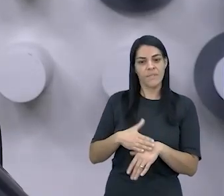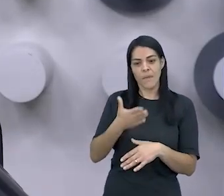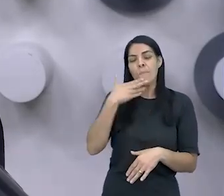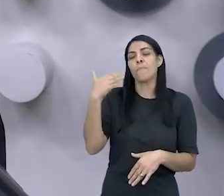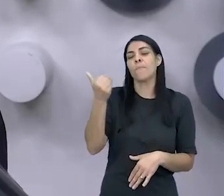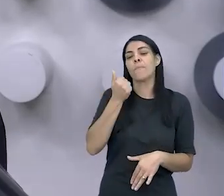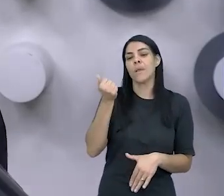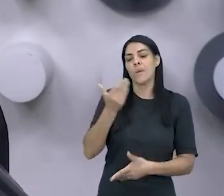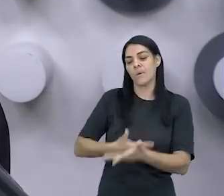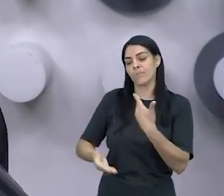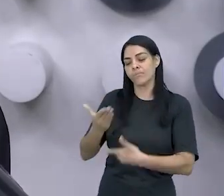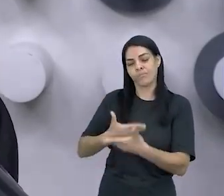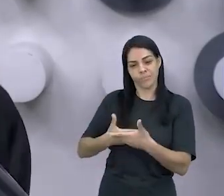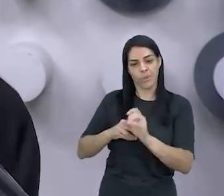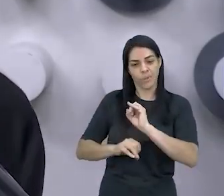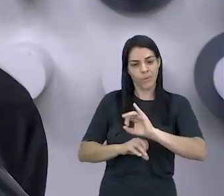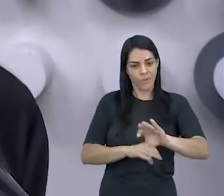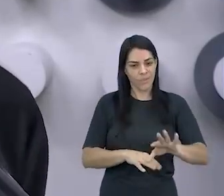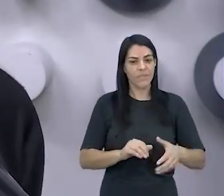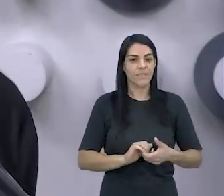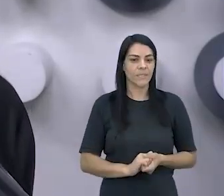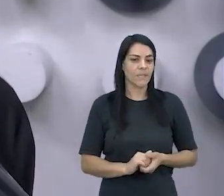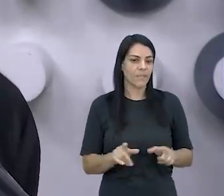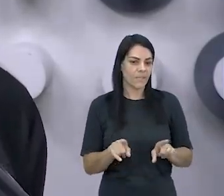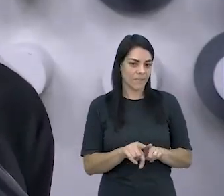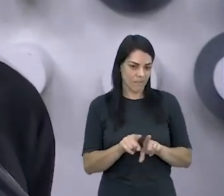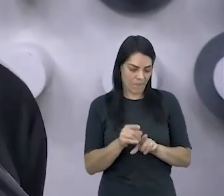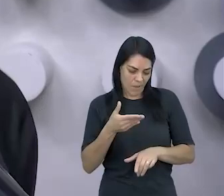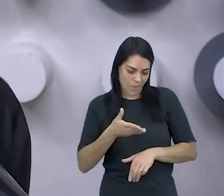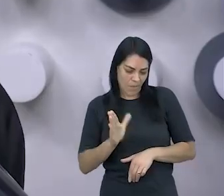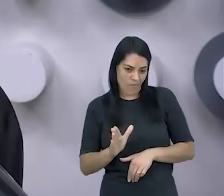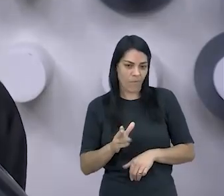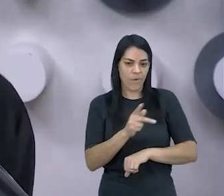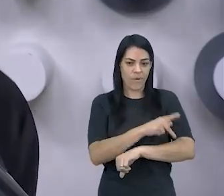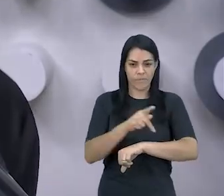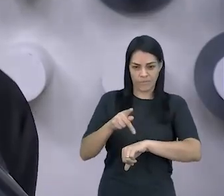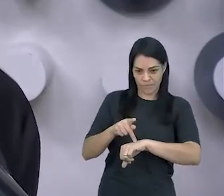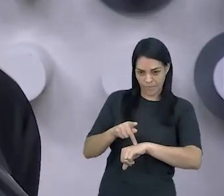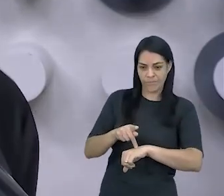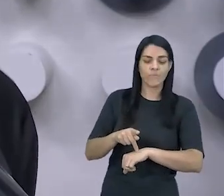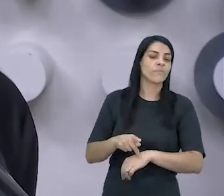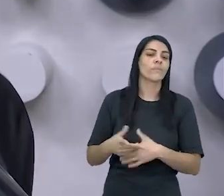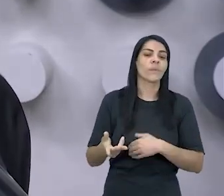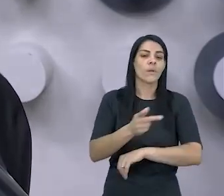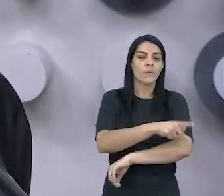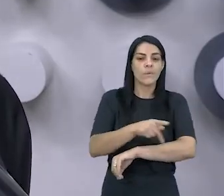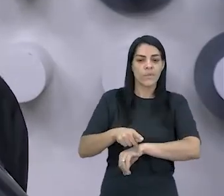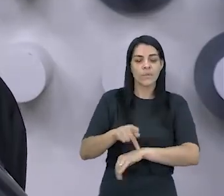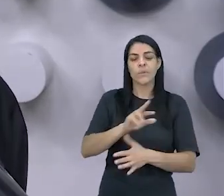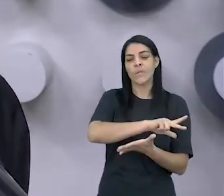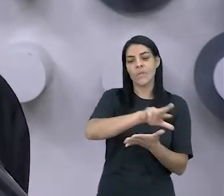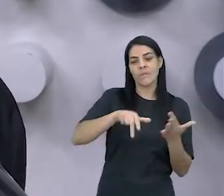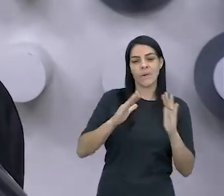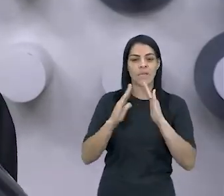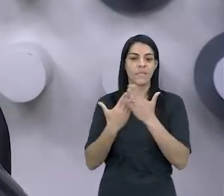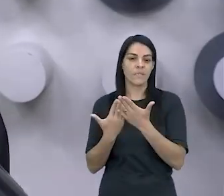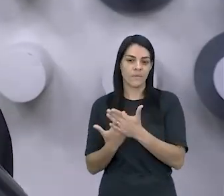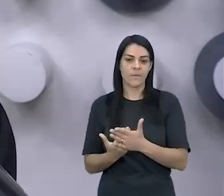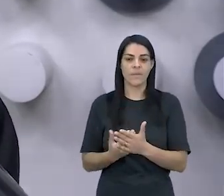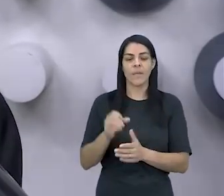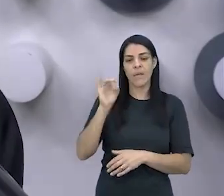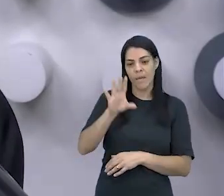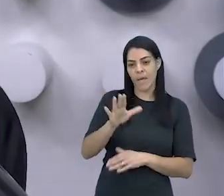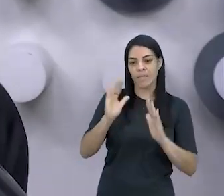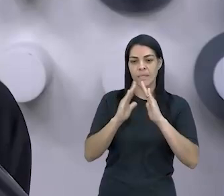é? Então, assim, eu também passei por várias escolas. Eu comecei como eventual, passei por várias escolas e, às vezes, cada escola tem a sua lógica,